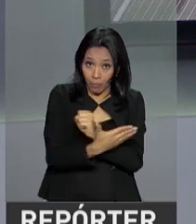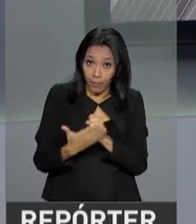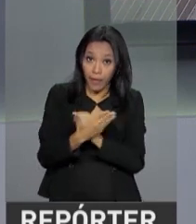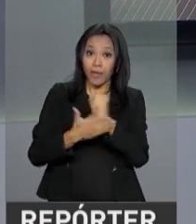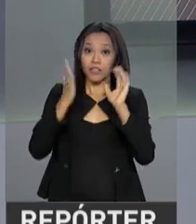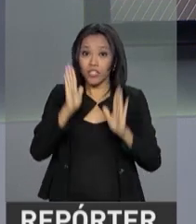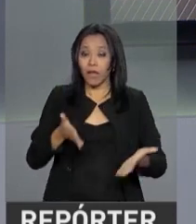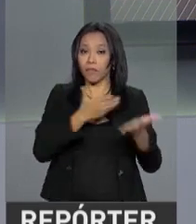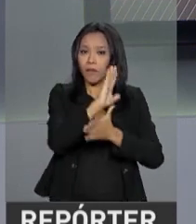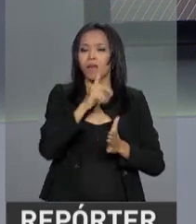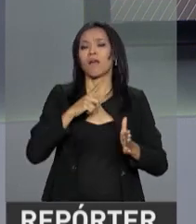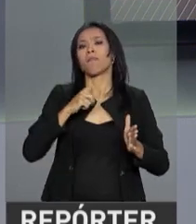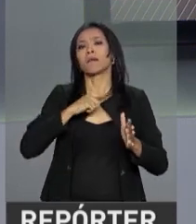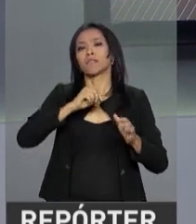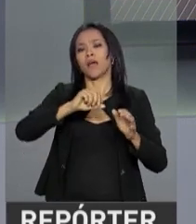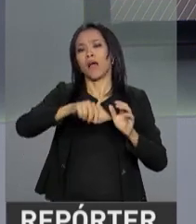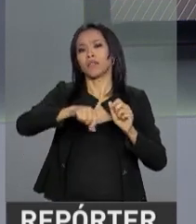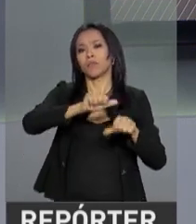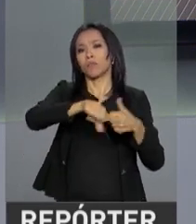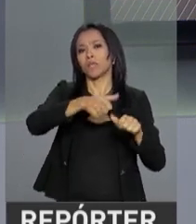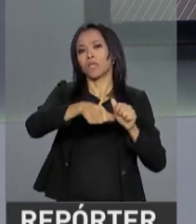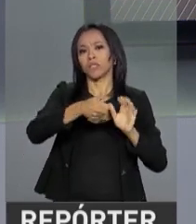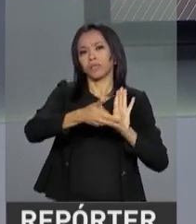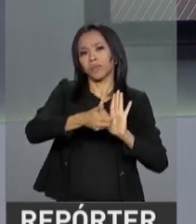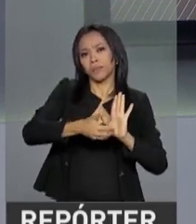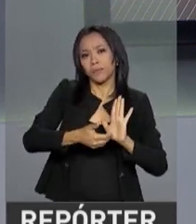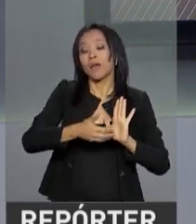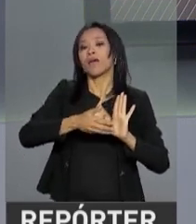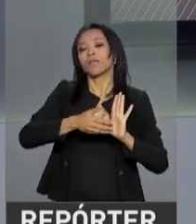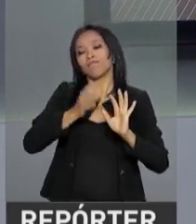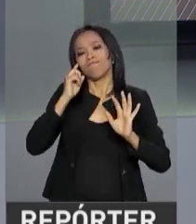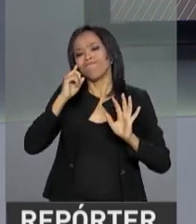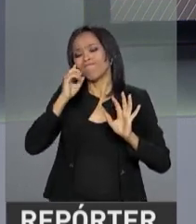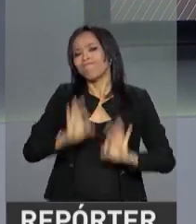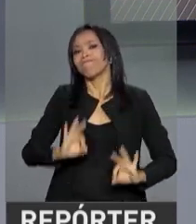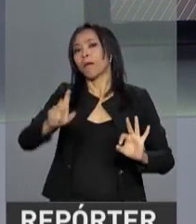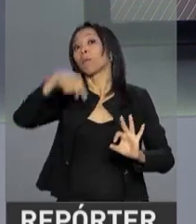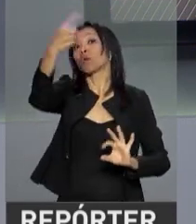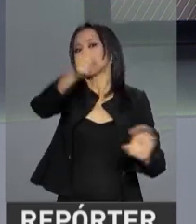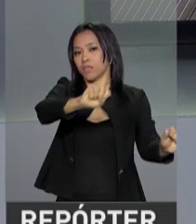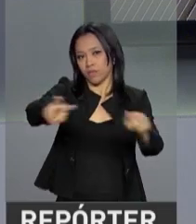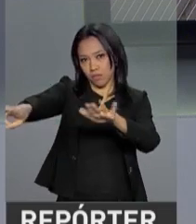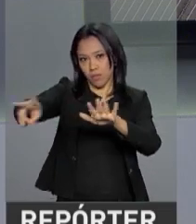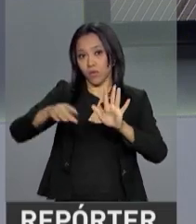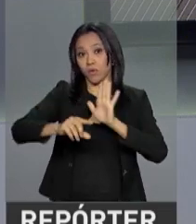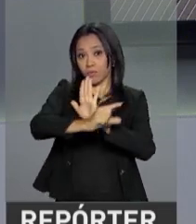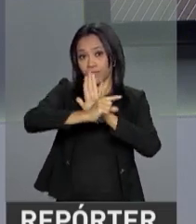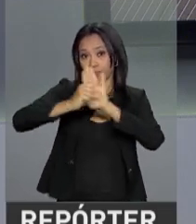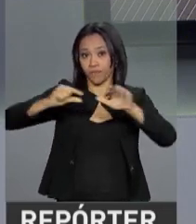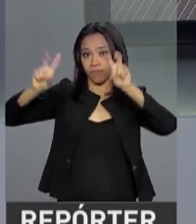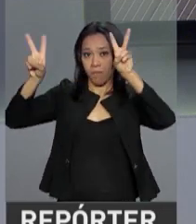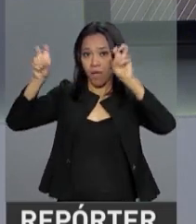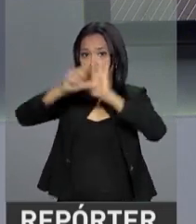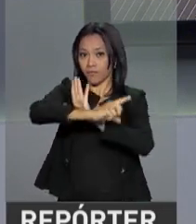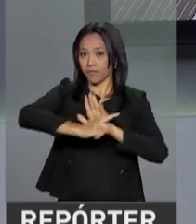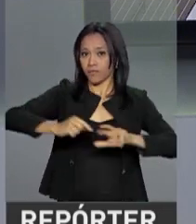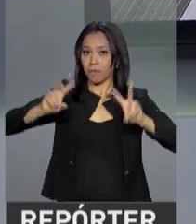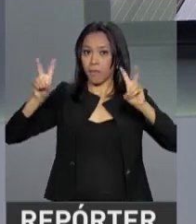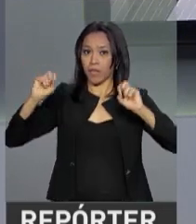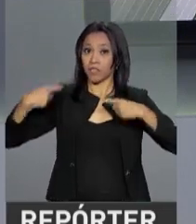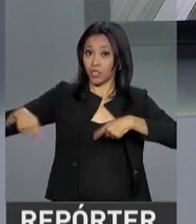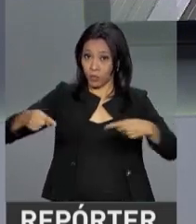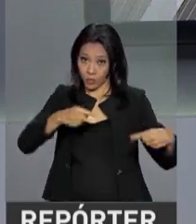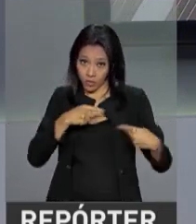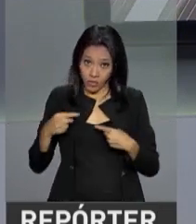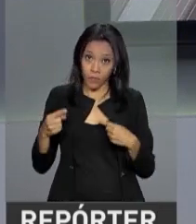alterações ainda dependem de confirmação na próxima semana quando serão votados os destaques e as emendas às propostas para o